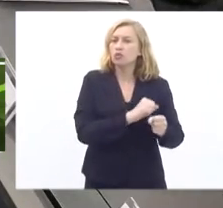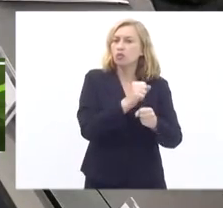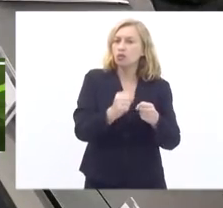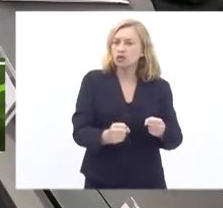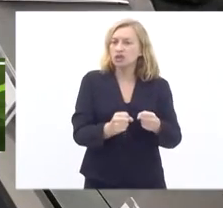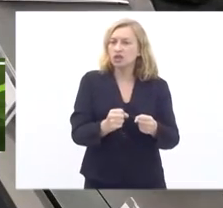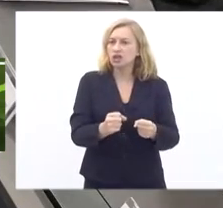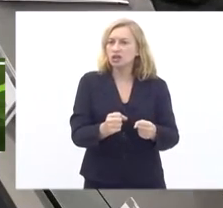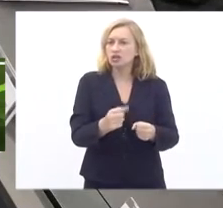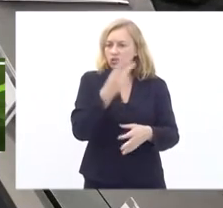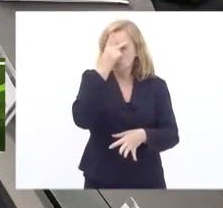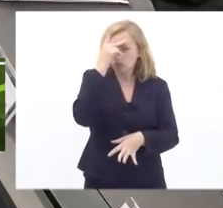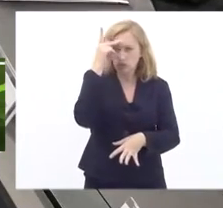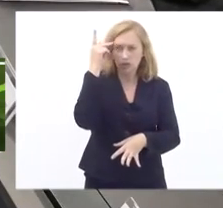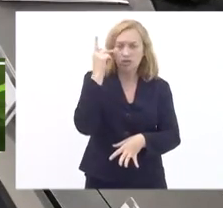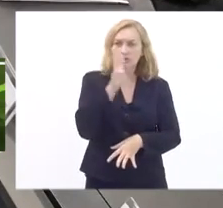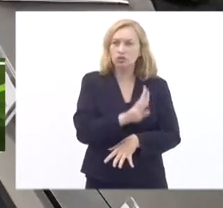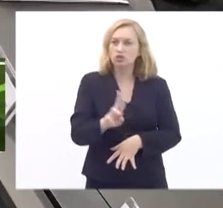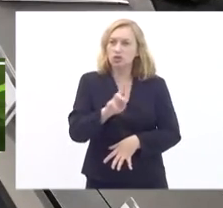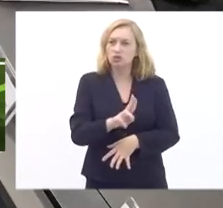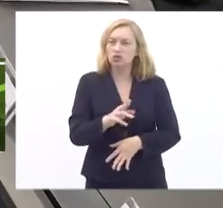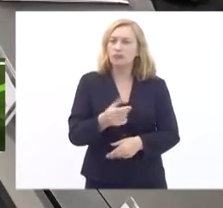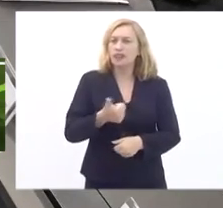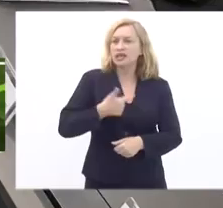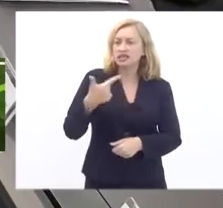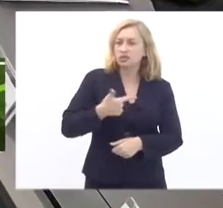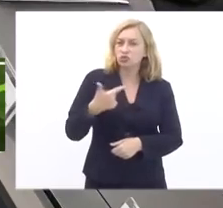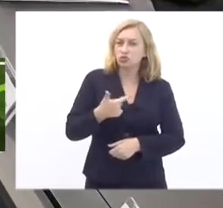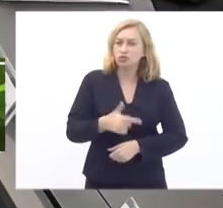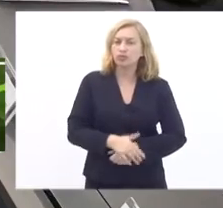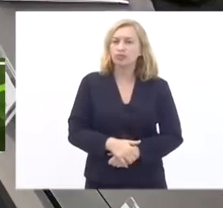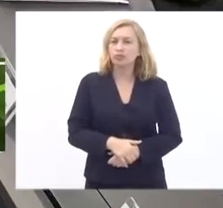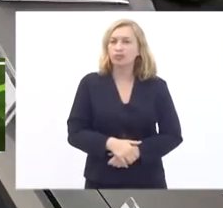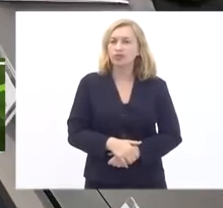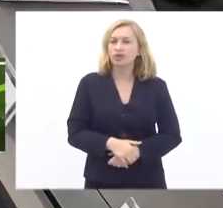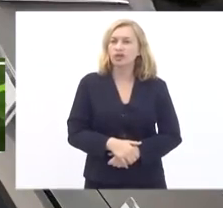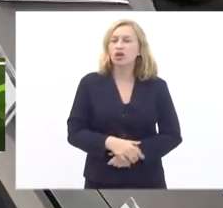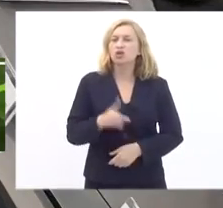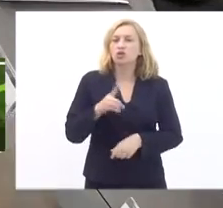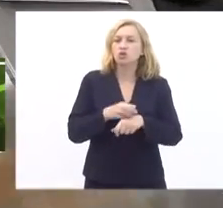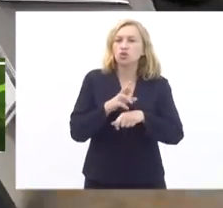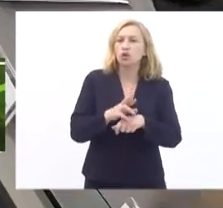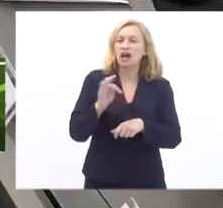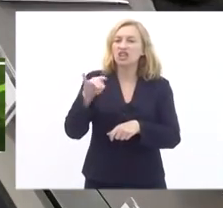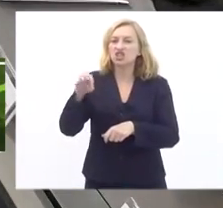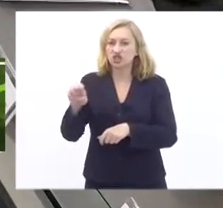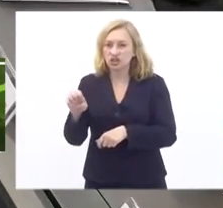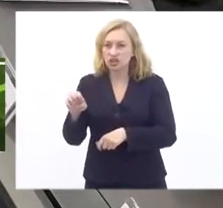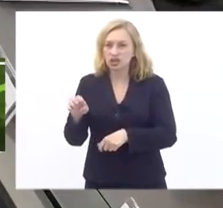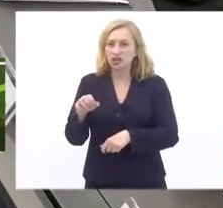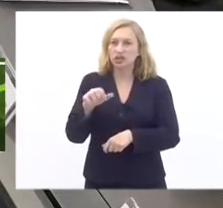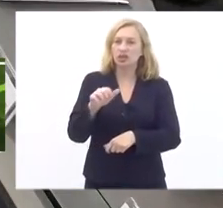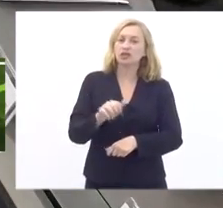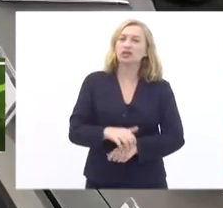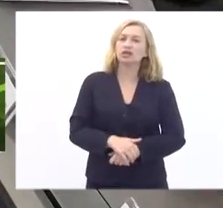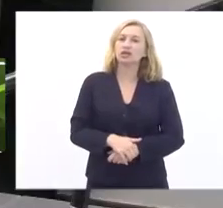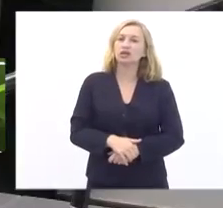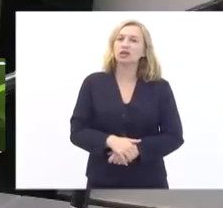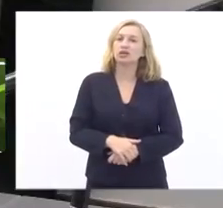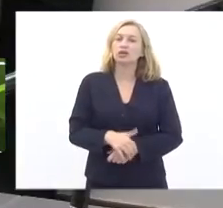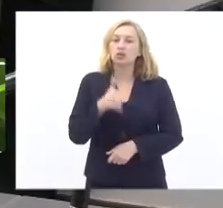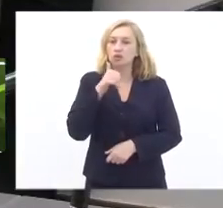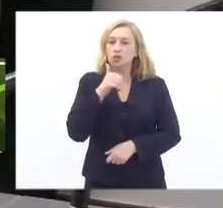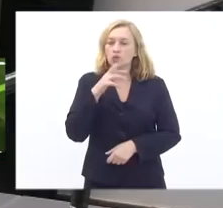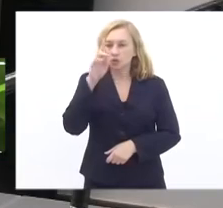estudos. Segundo, o doutor Alexandre da IUTO, já que o senhor